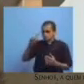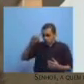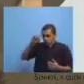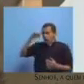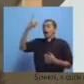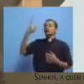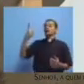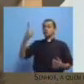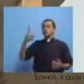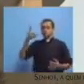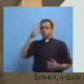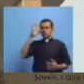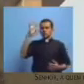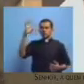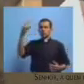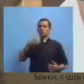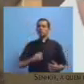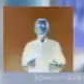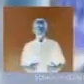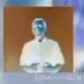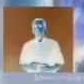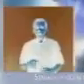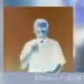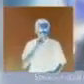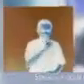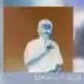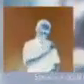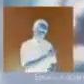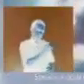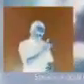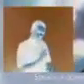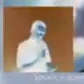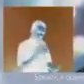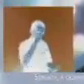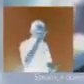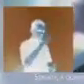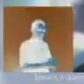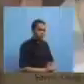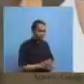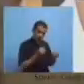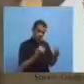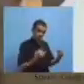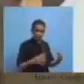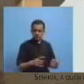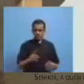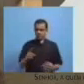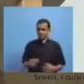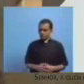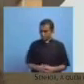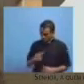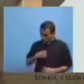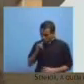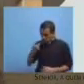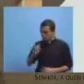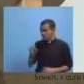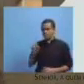Aí o Nabucodonosor disse: não, senhor, vocês querem enganar eu. Se vocês conseguem adivinhar, adivinhe o sonho. É muito fácil. Você